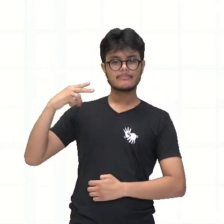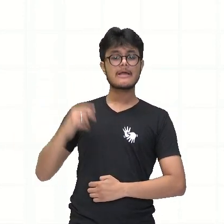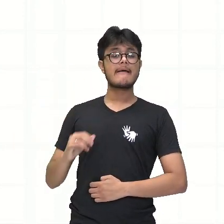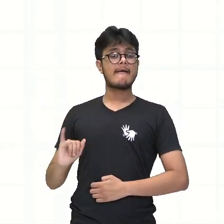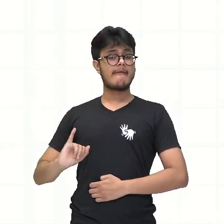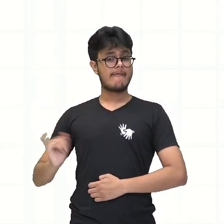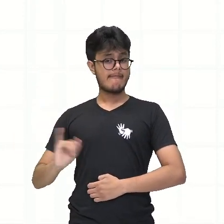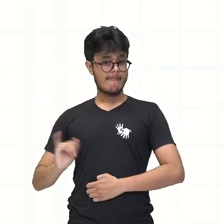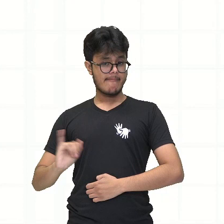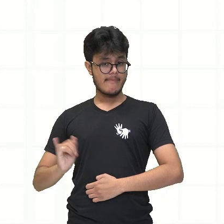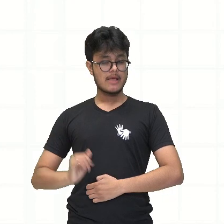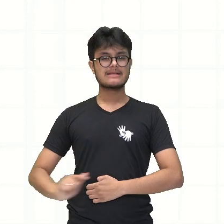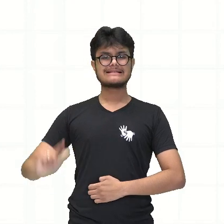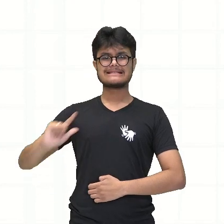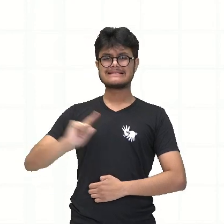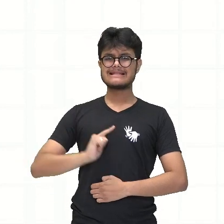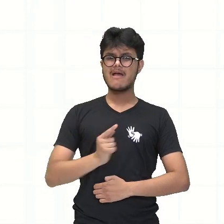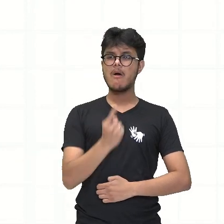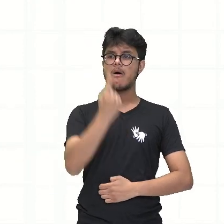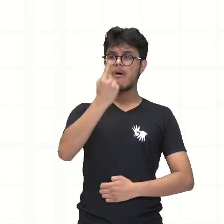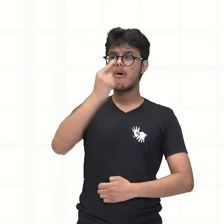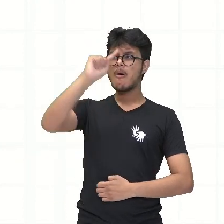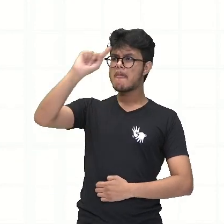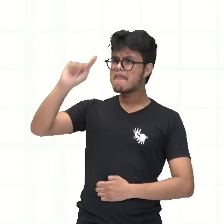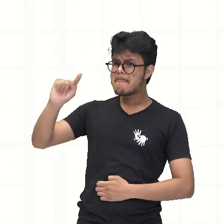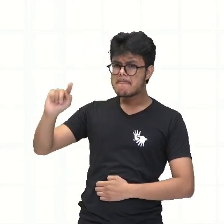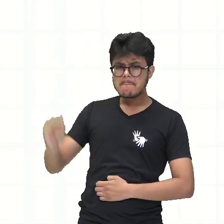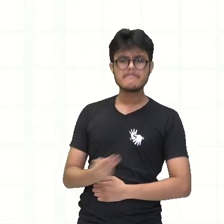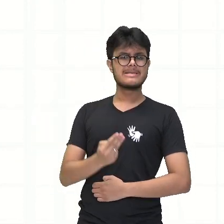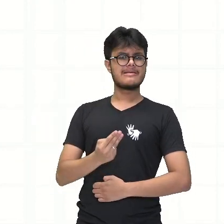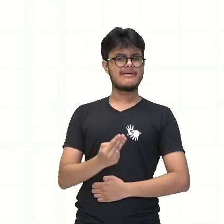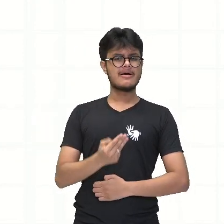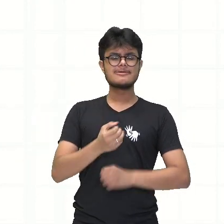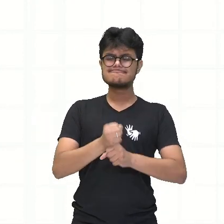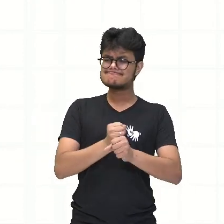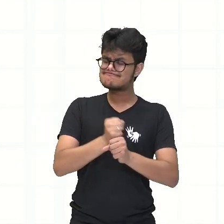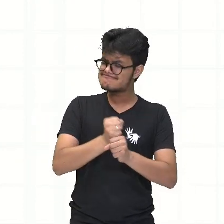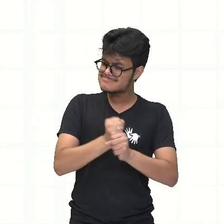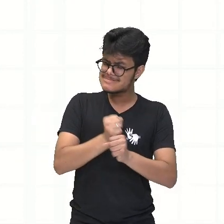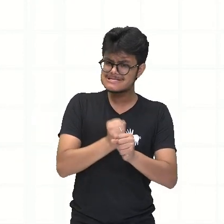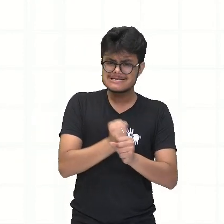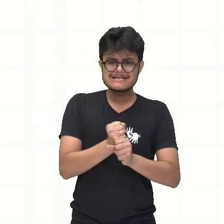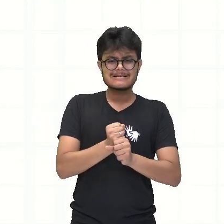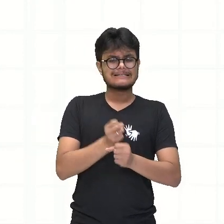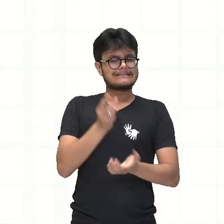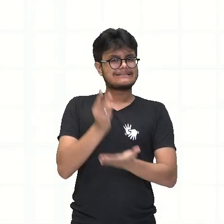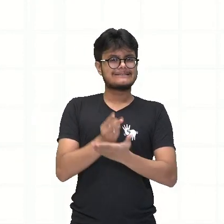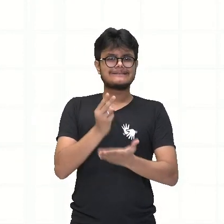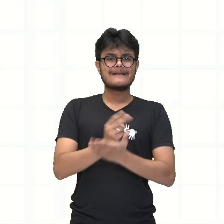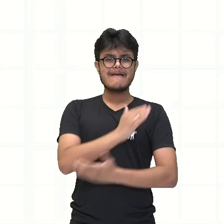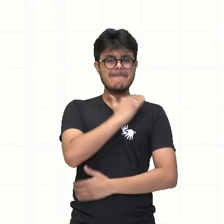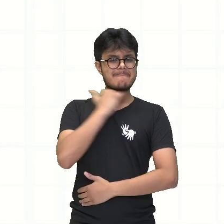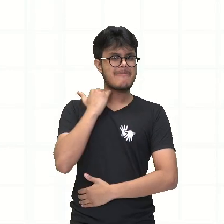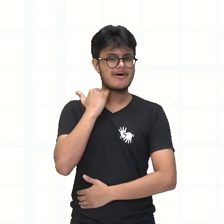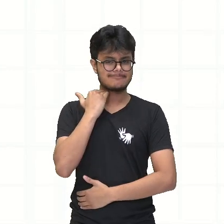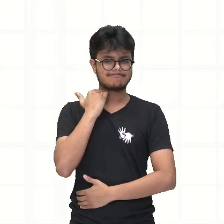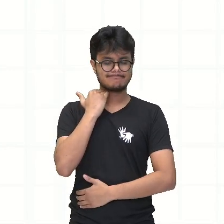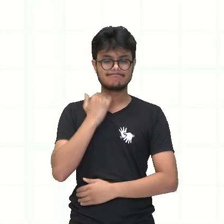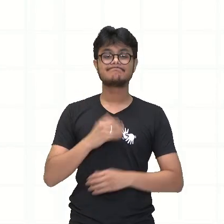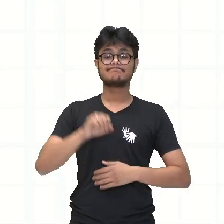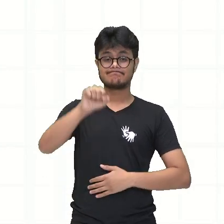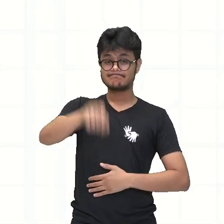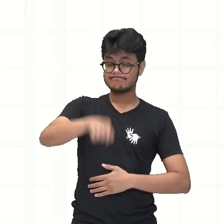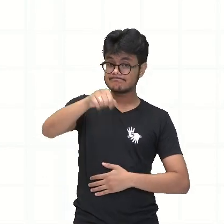causando mais de 1 milhão de mortes anualmente. Então, a gente consegue observar aí que existe uma grande quantidade